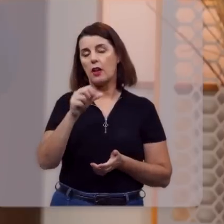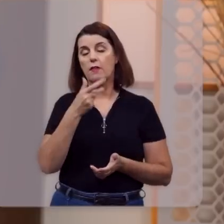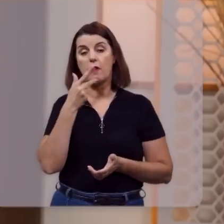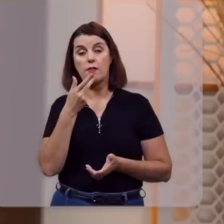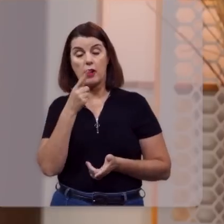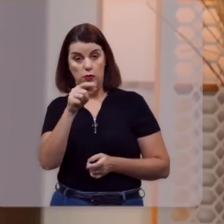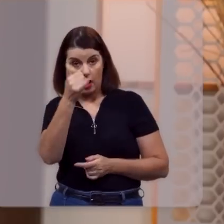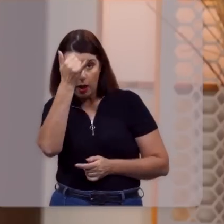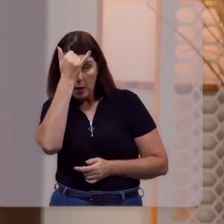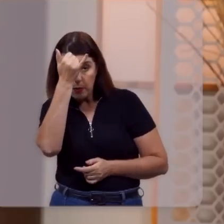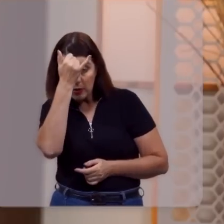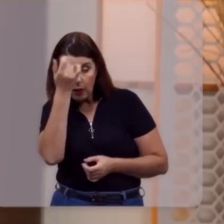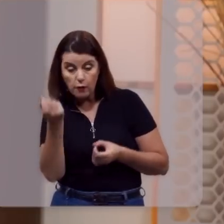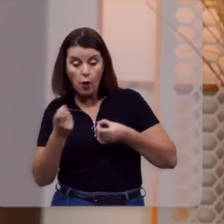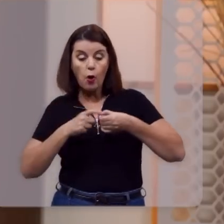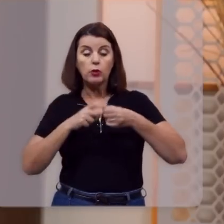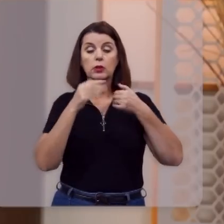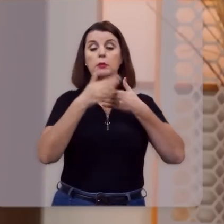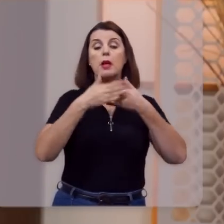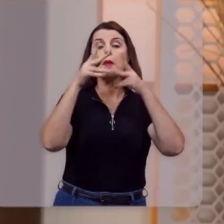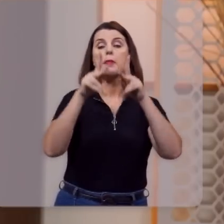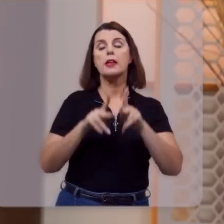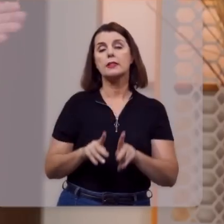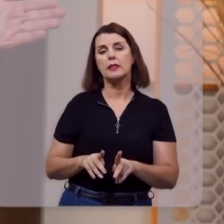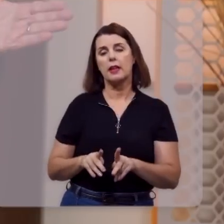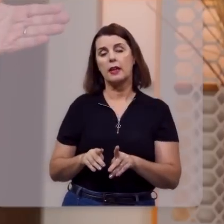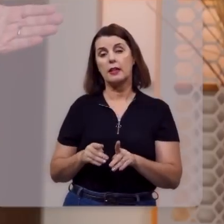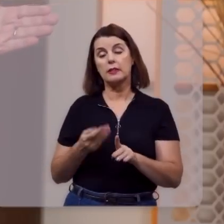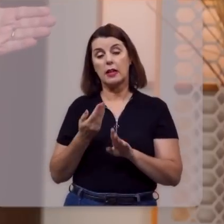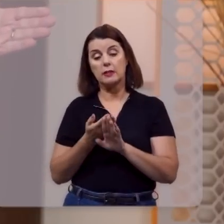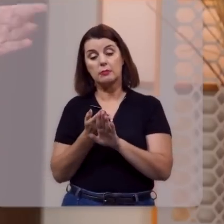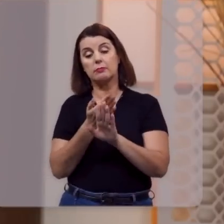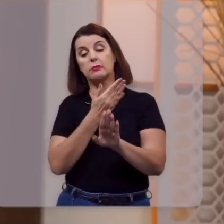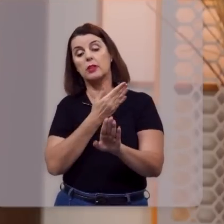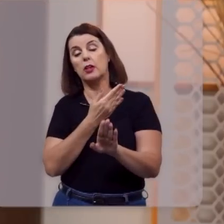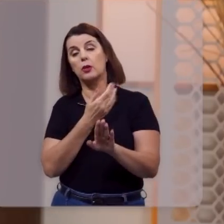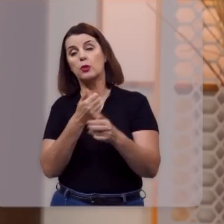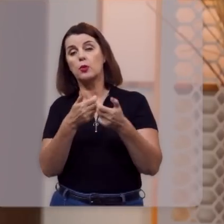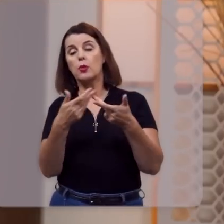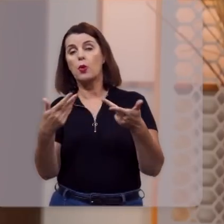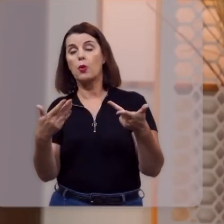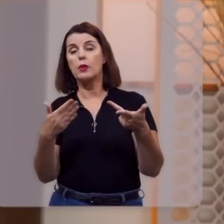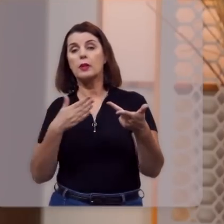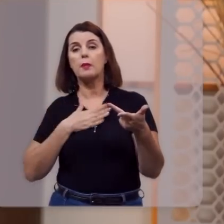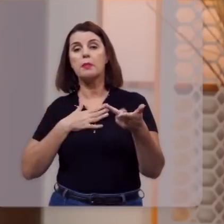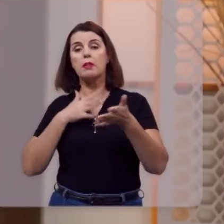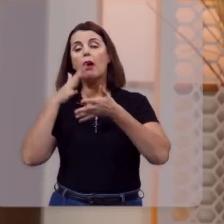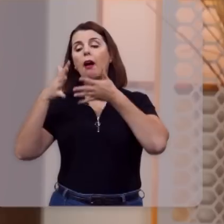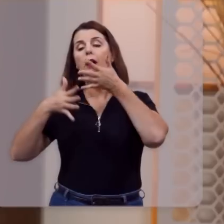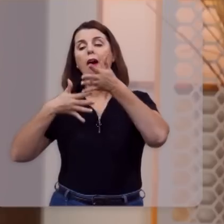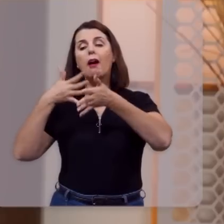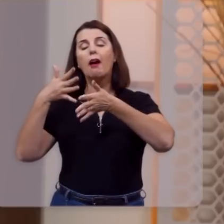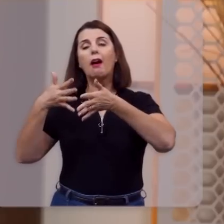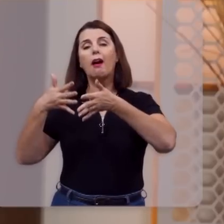eu te farei voltar e estarás na minha presença. Se apartares o precioso do vil, serás a minha